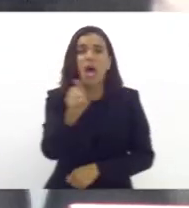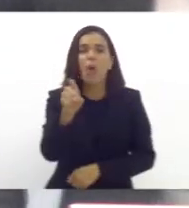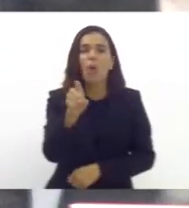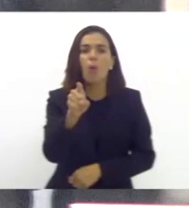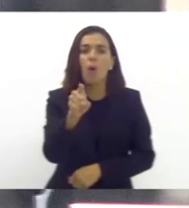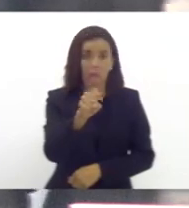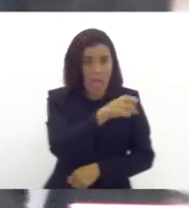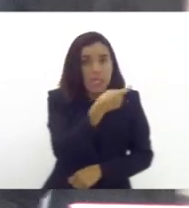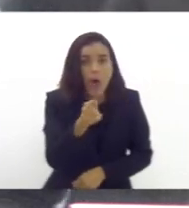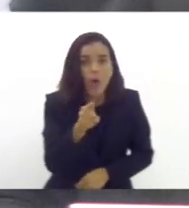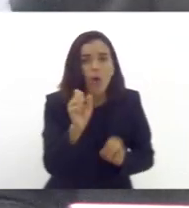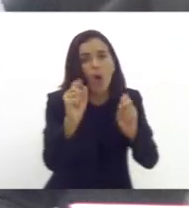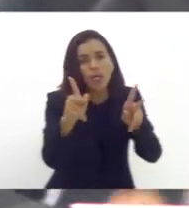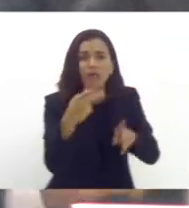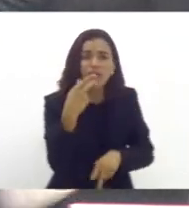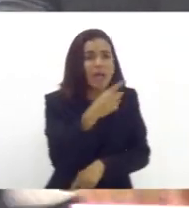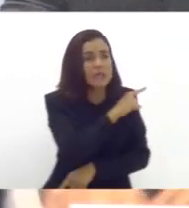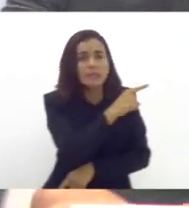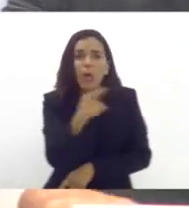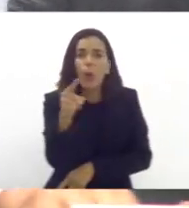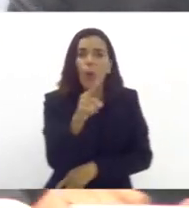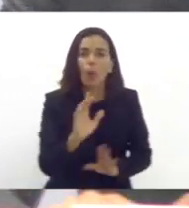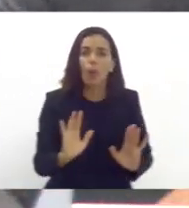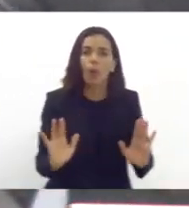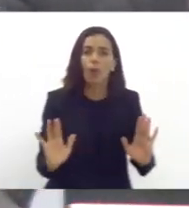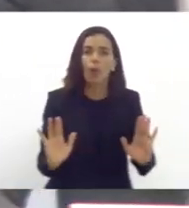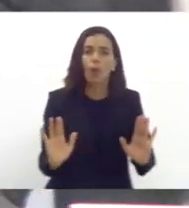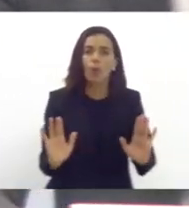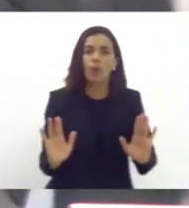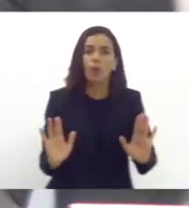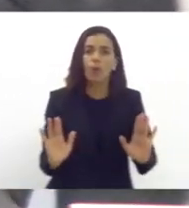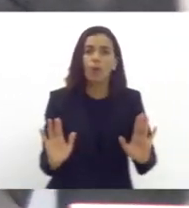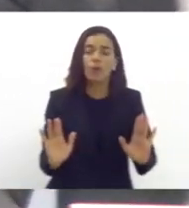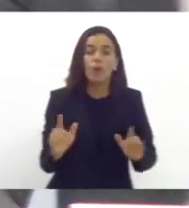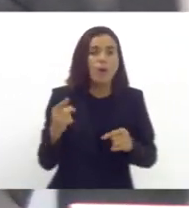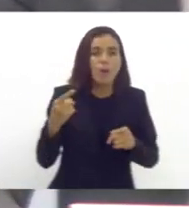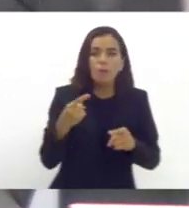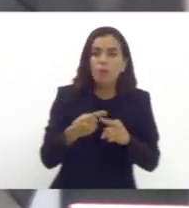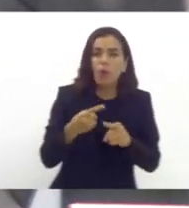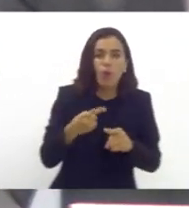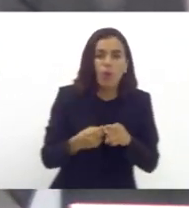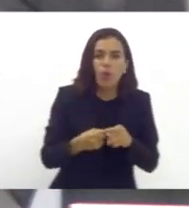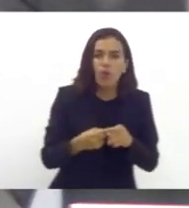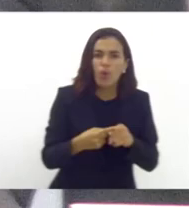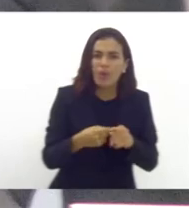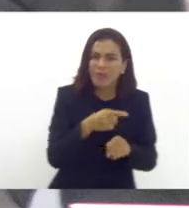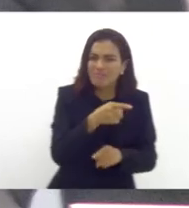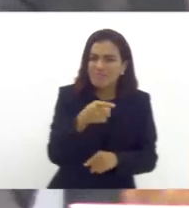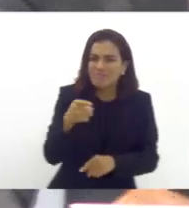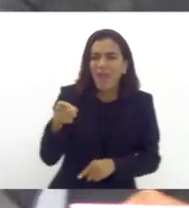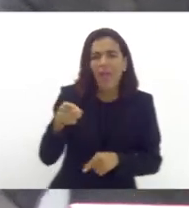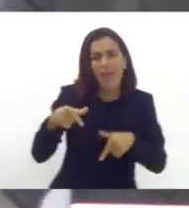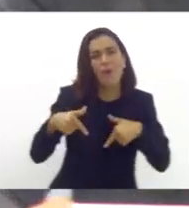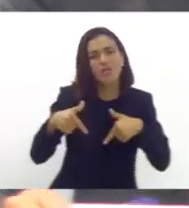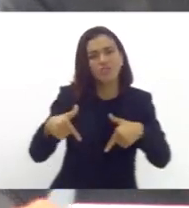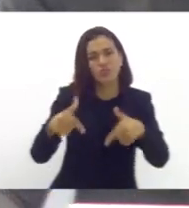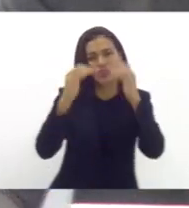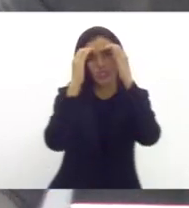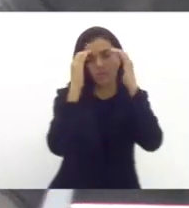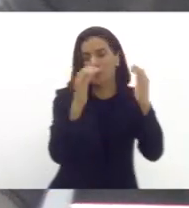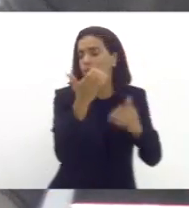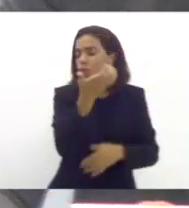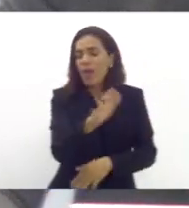é para ser não então diga não logo porque isto é atitude digna eu não quero mais